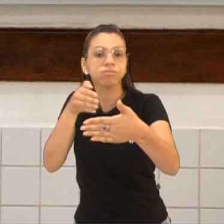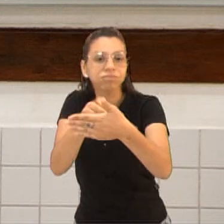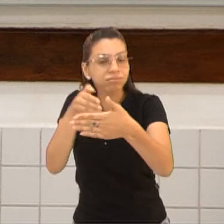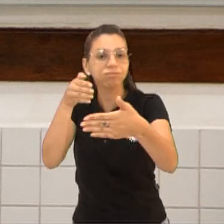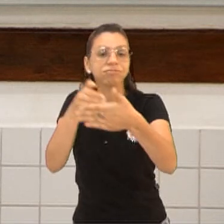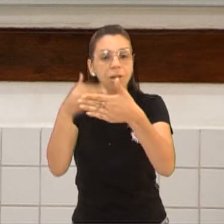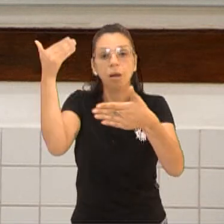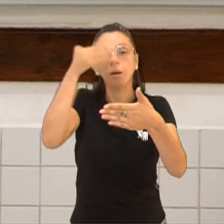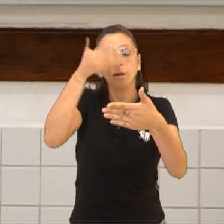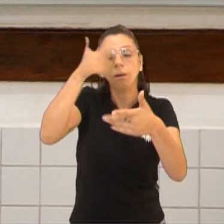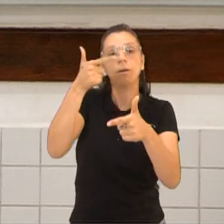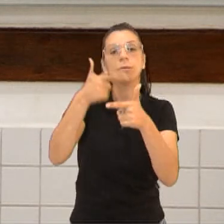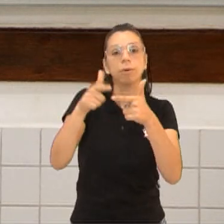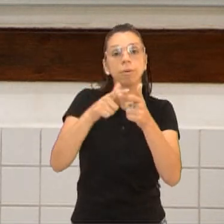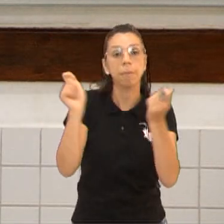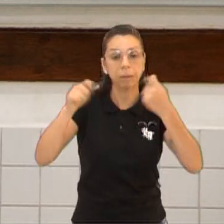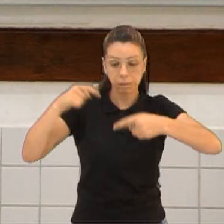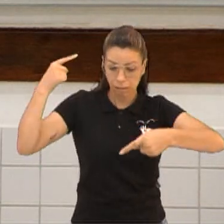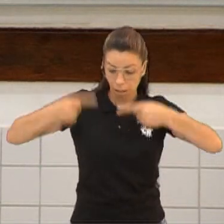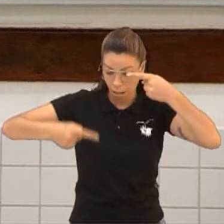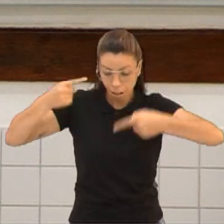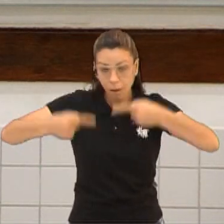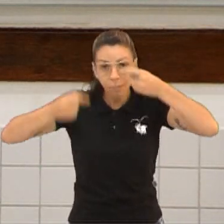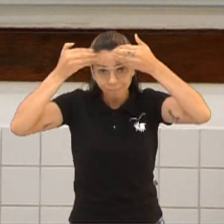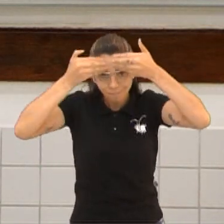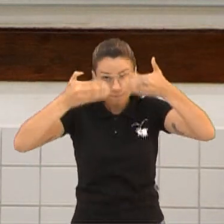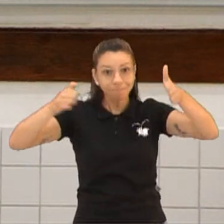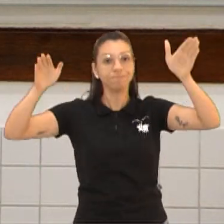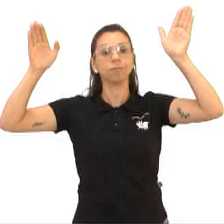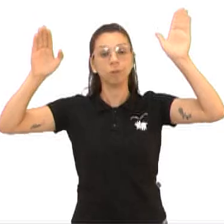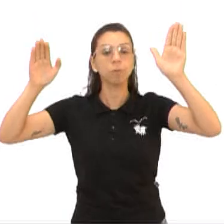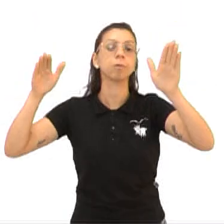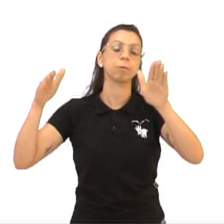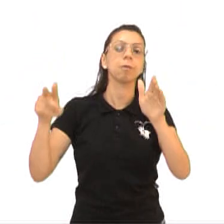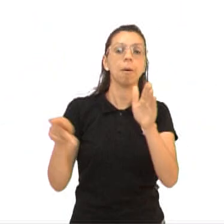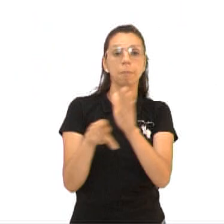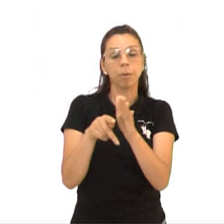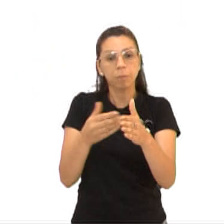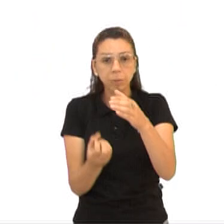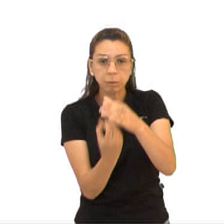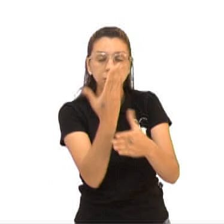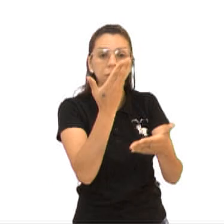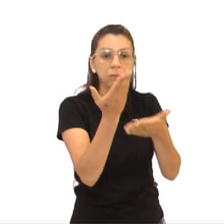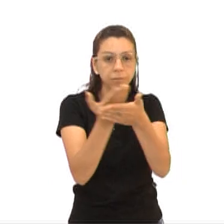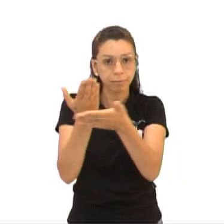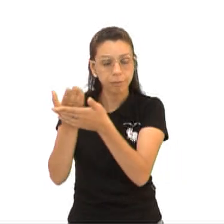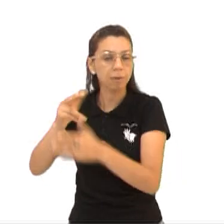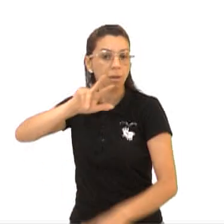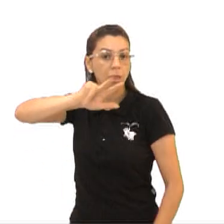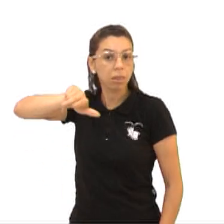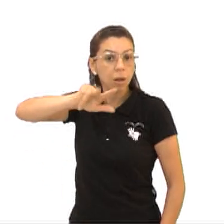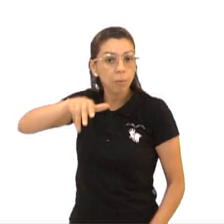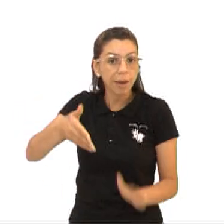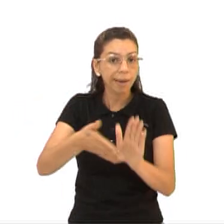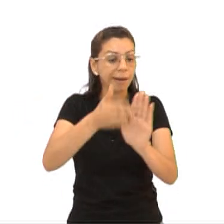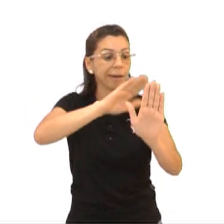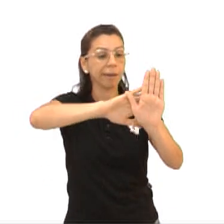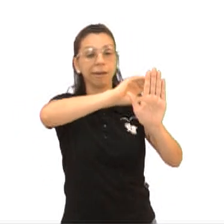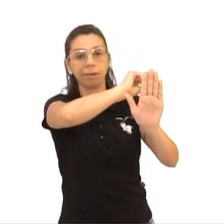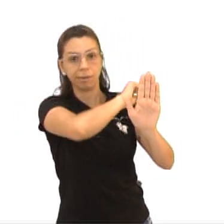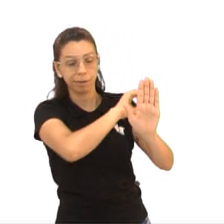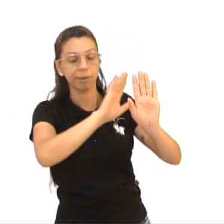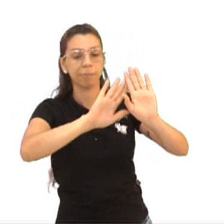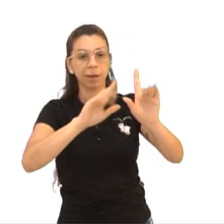começar a discutir os problemas da ecologia. Então, a questão ambiental ela não é ideológica.